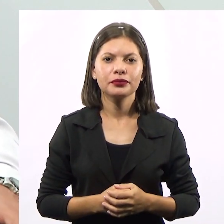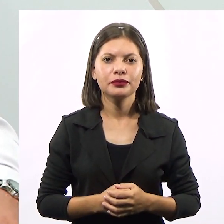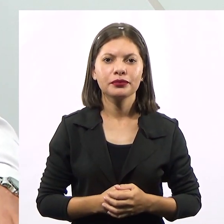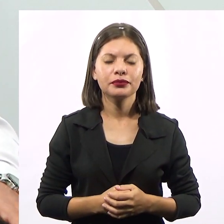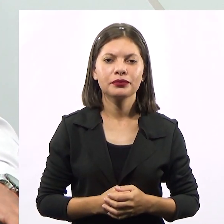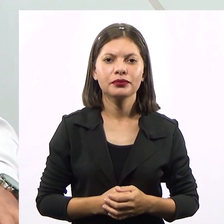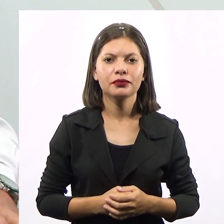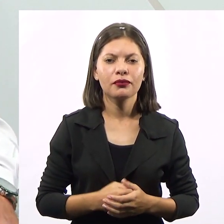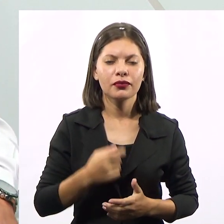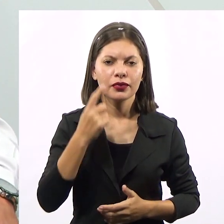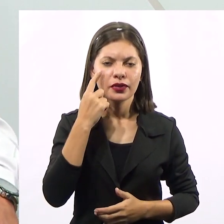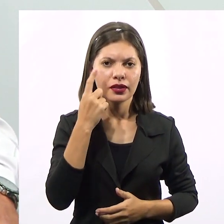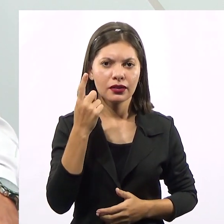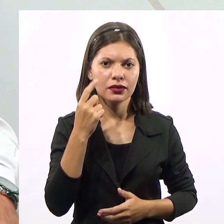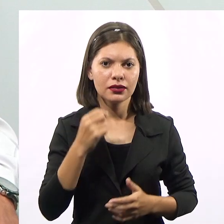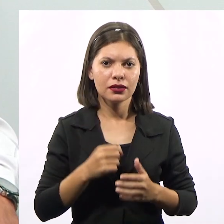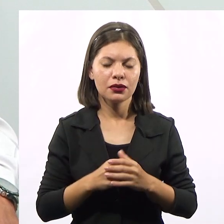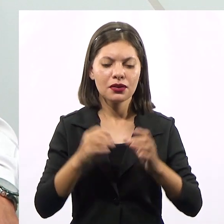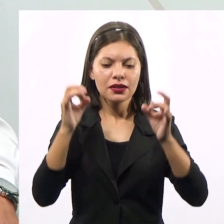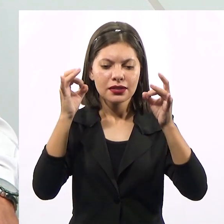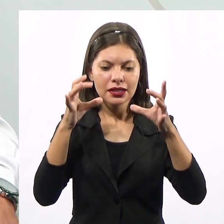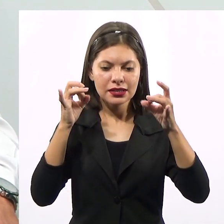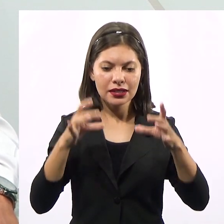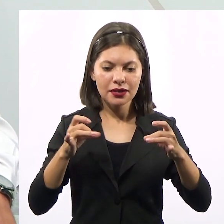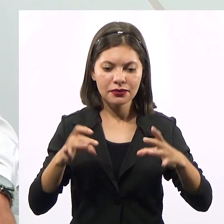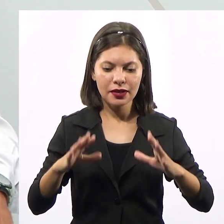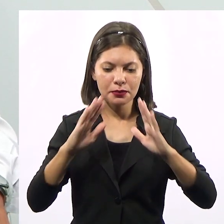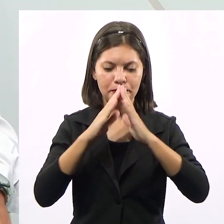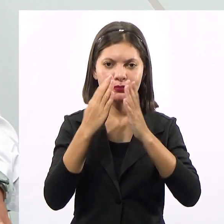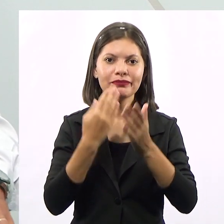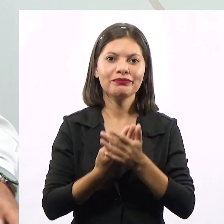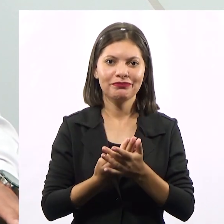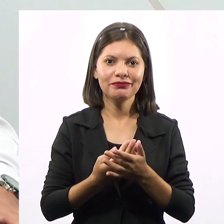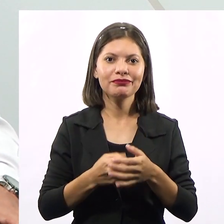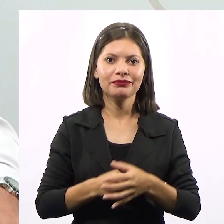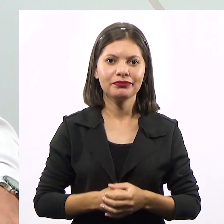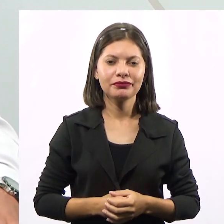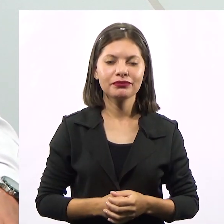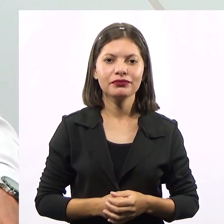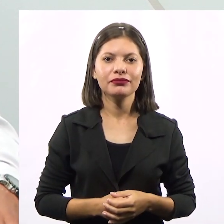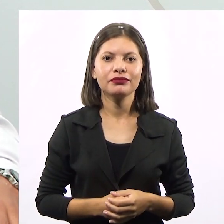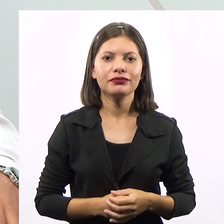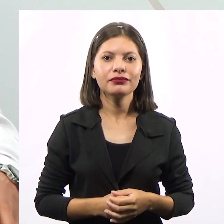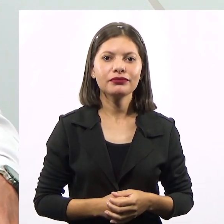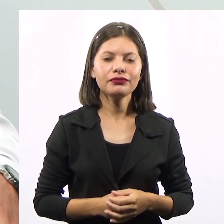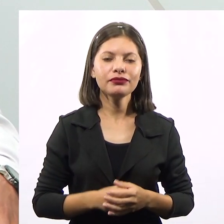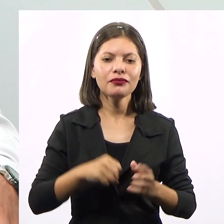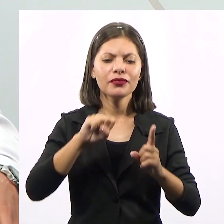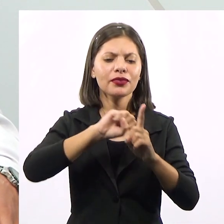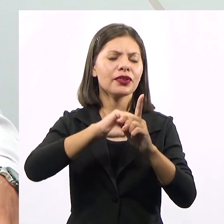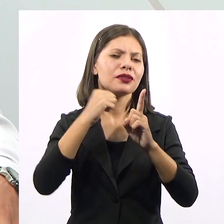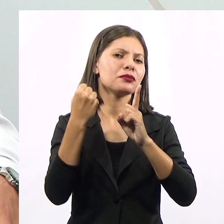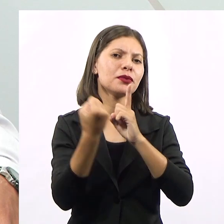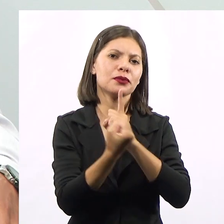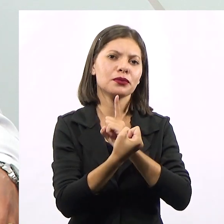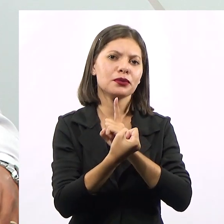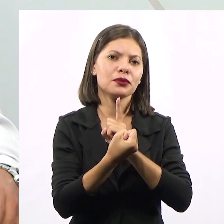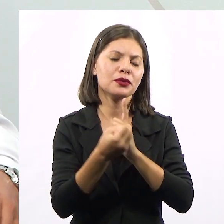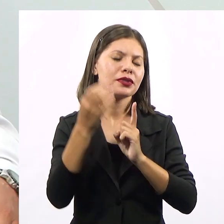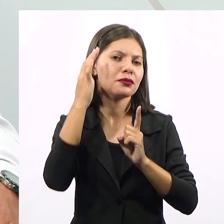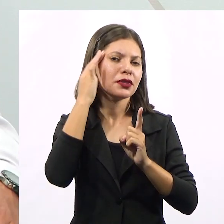né? A professora Rosa fez essa observação aqui, fazer a descrição da escola, mas não só da